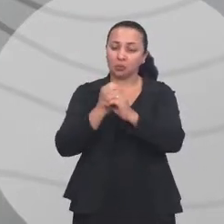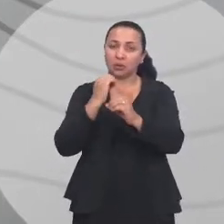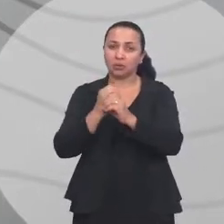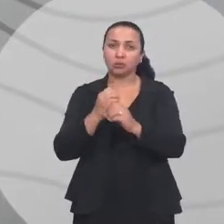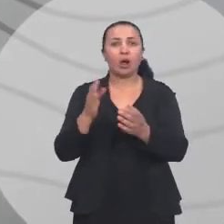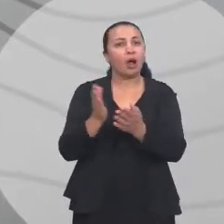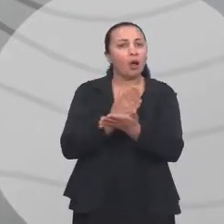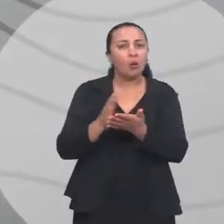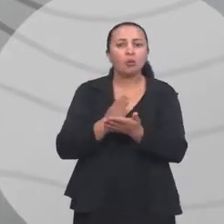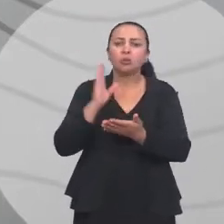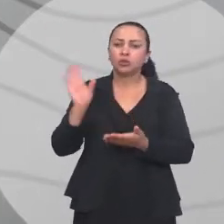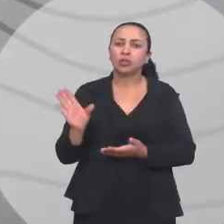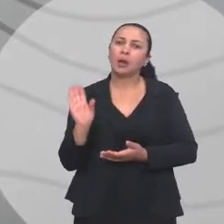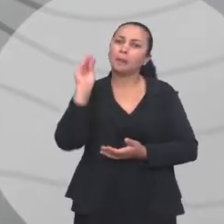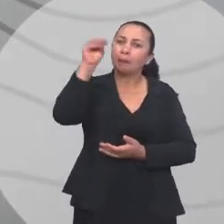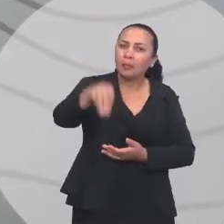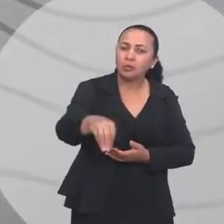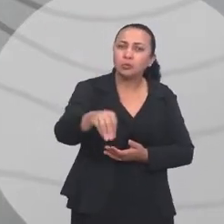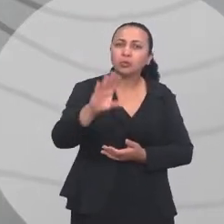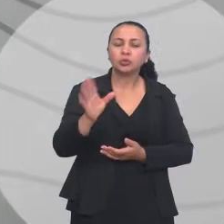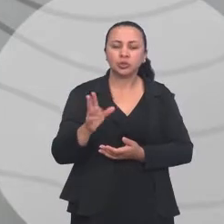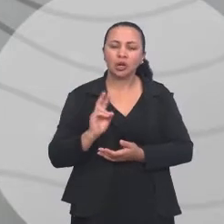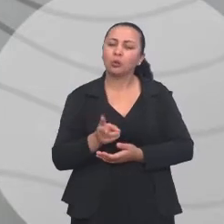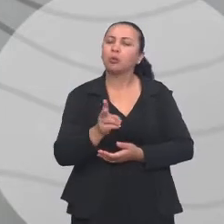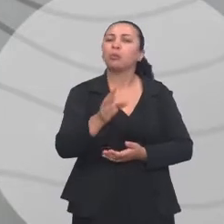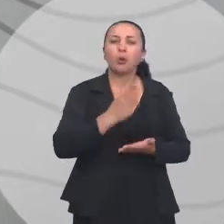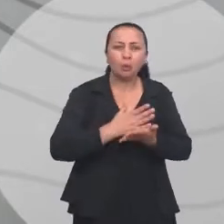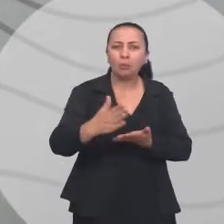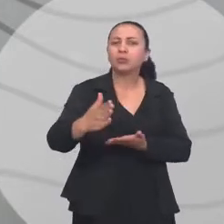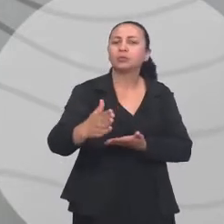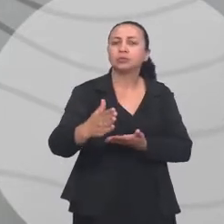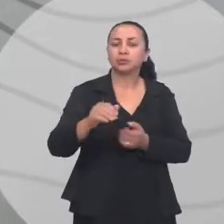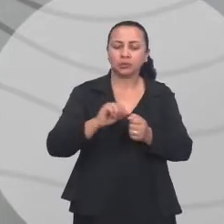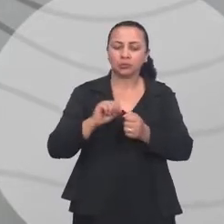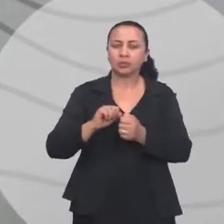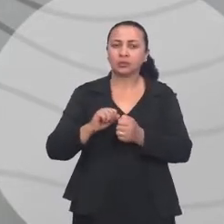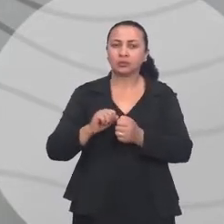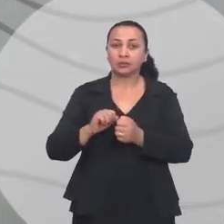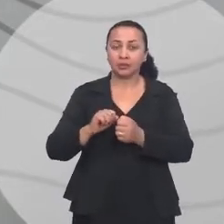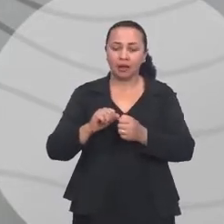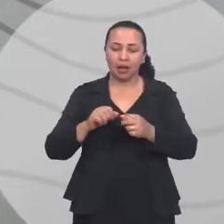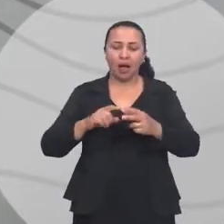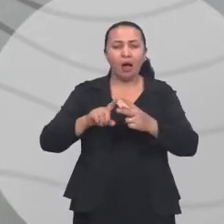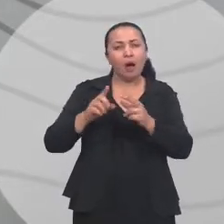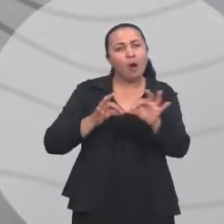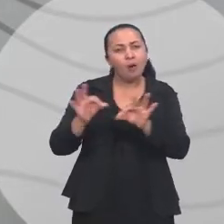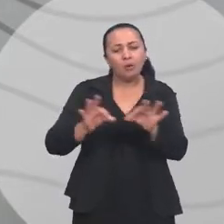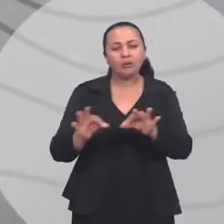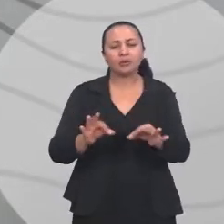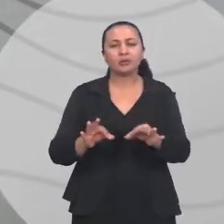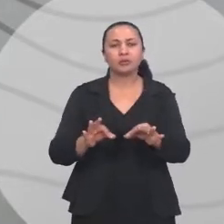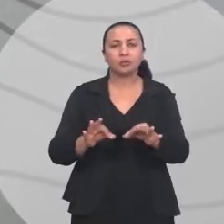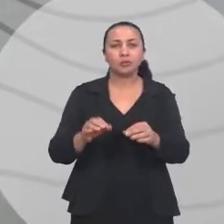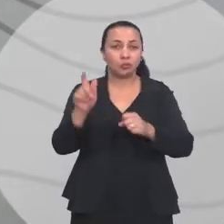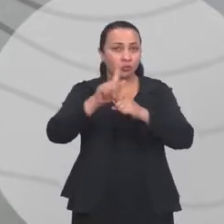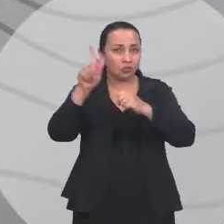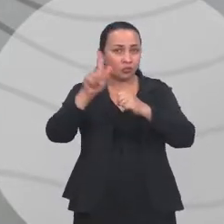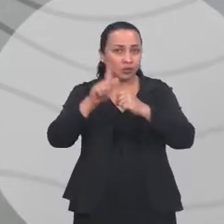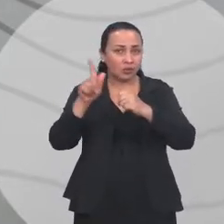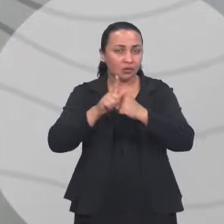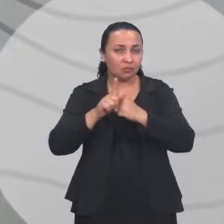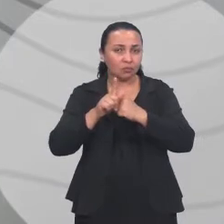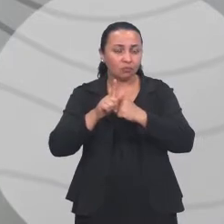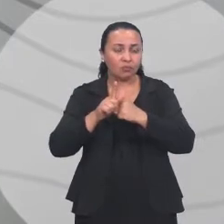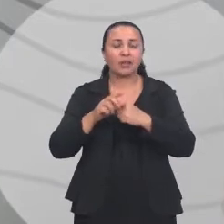esses planos já implantaram esses planos entendendo que a única forma de manutenção das atividades de graduação seja a única forma das